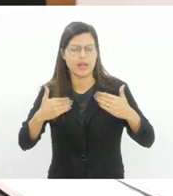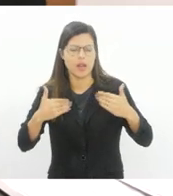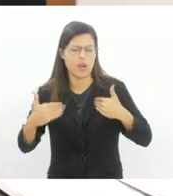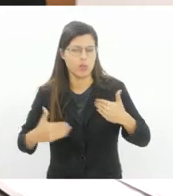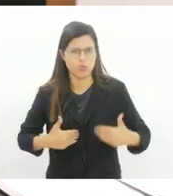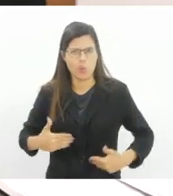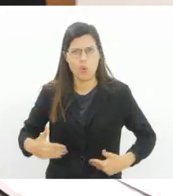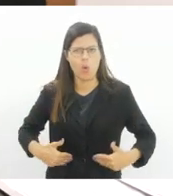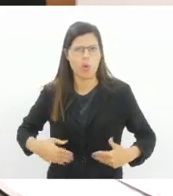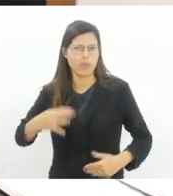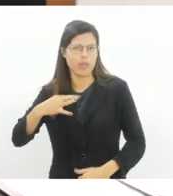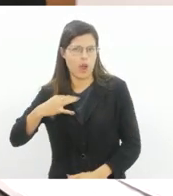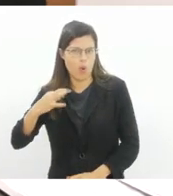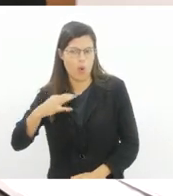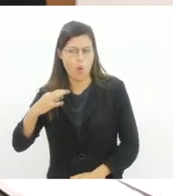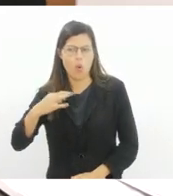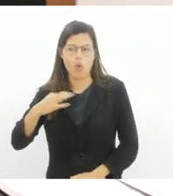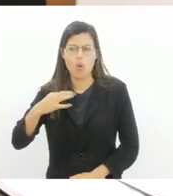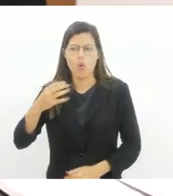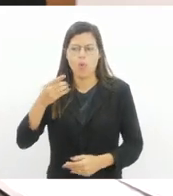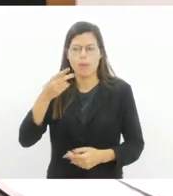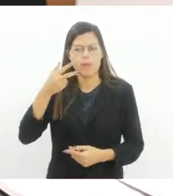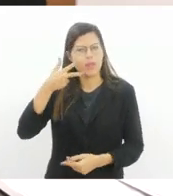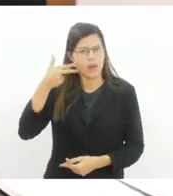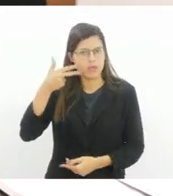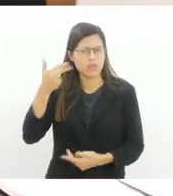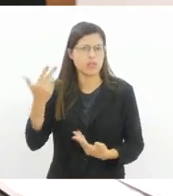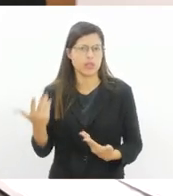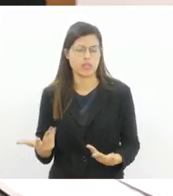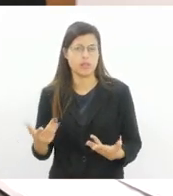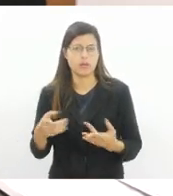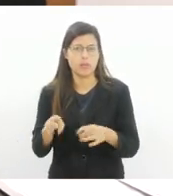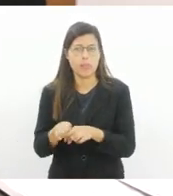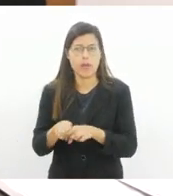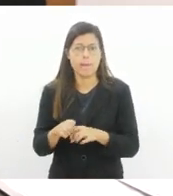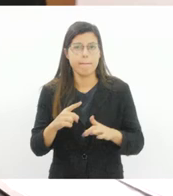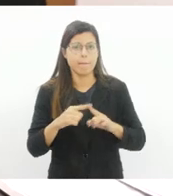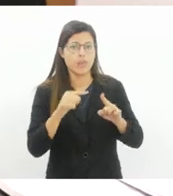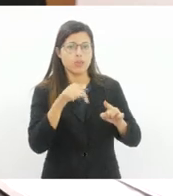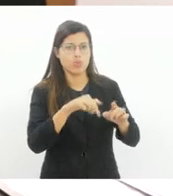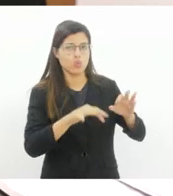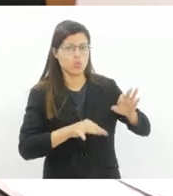tal. Só que aí chega para o juiz e desqualifica